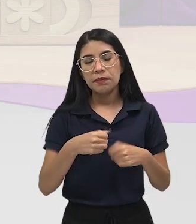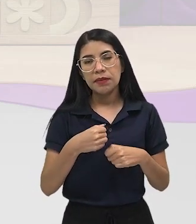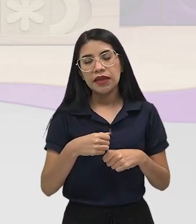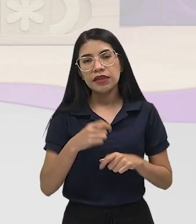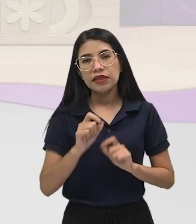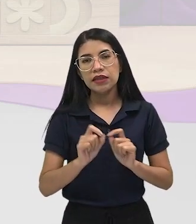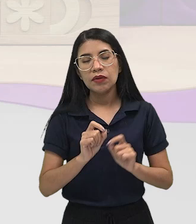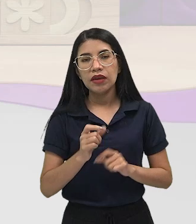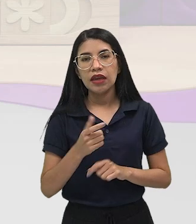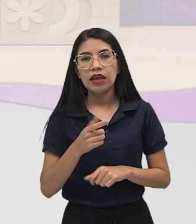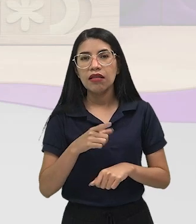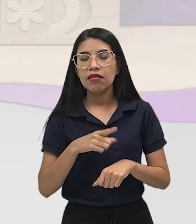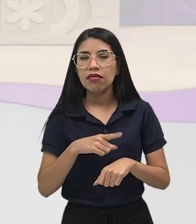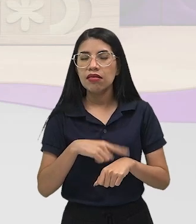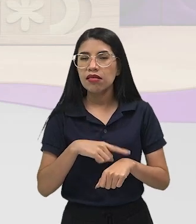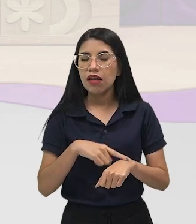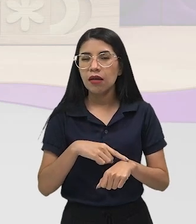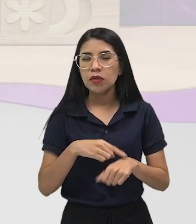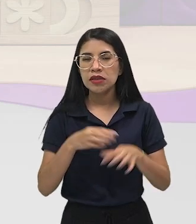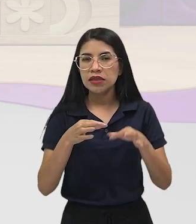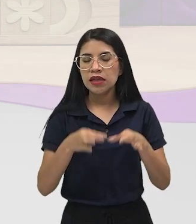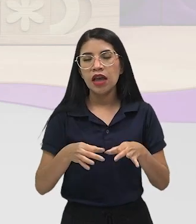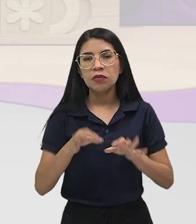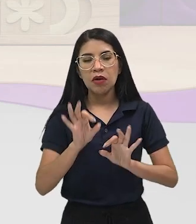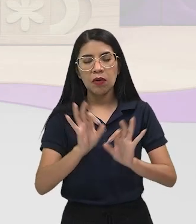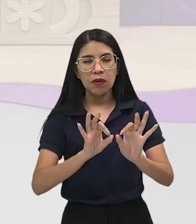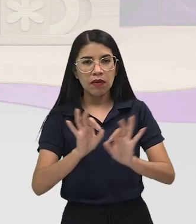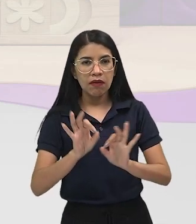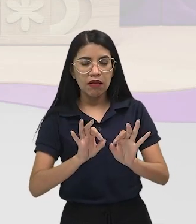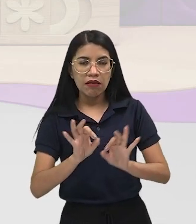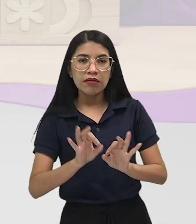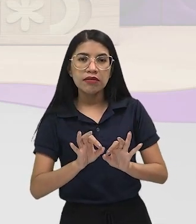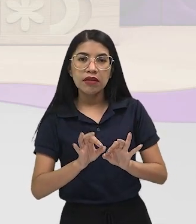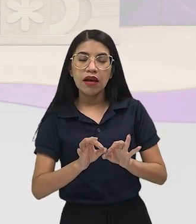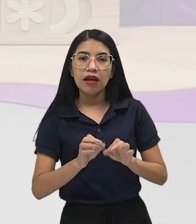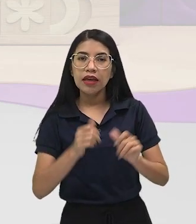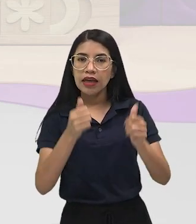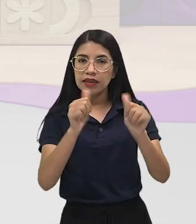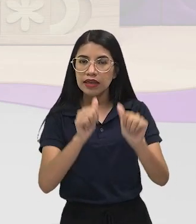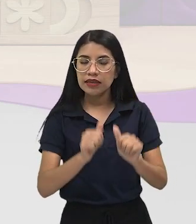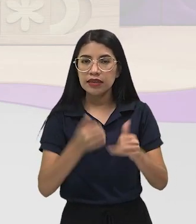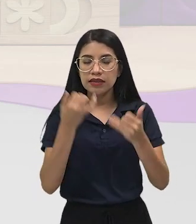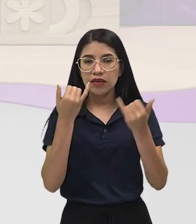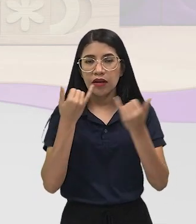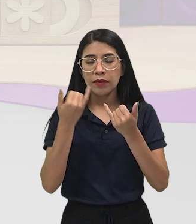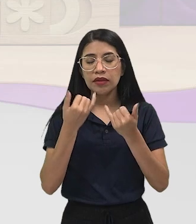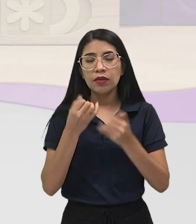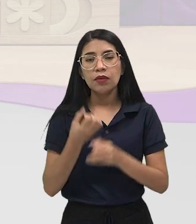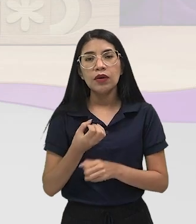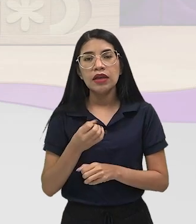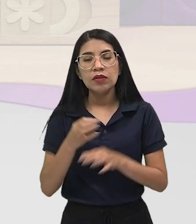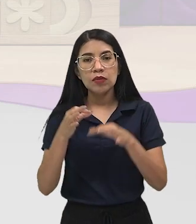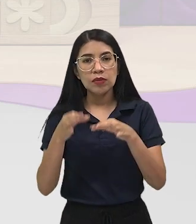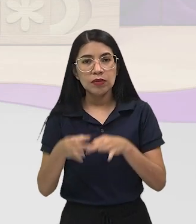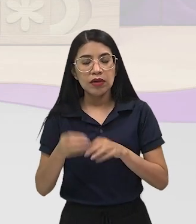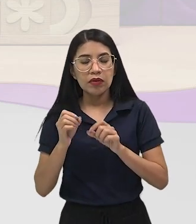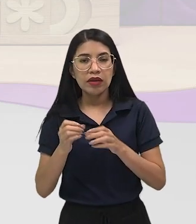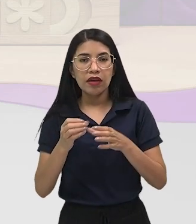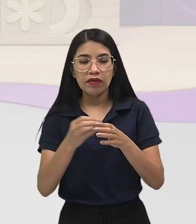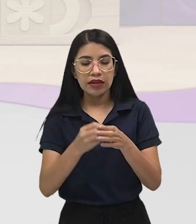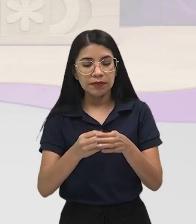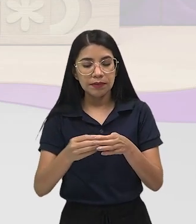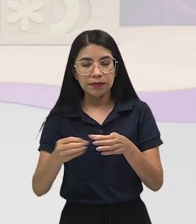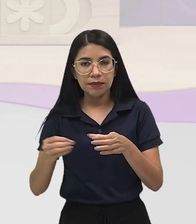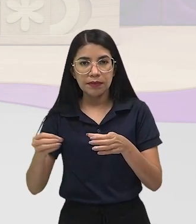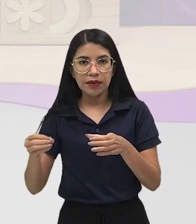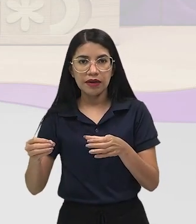não tem tempo de arrumar, de tratar, então, aconselha-se que você pegue um